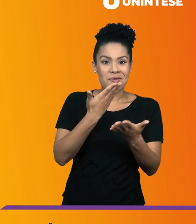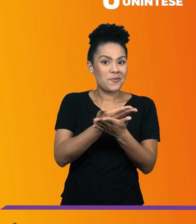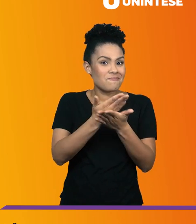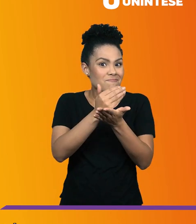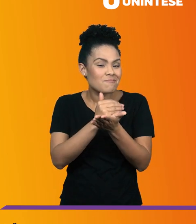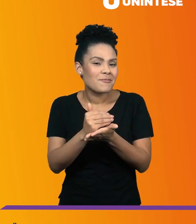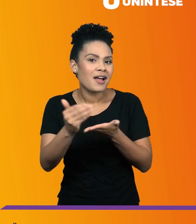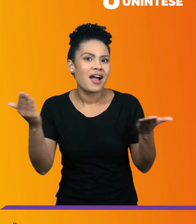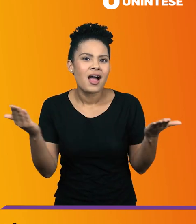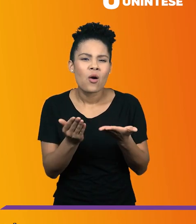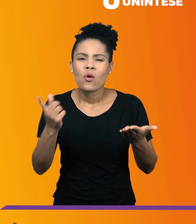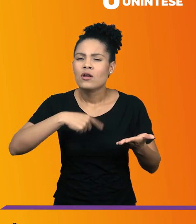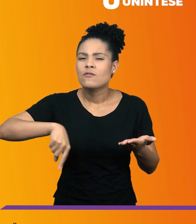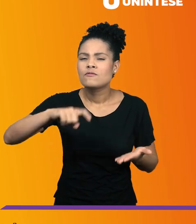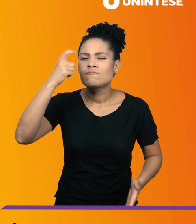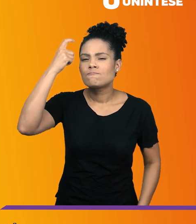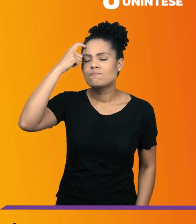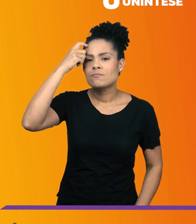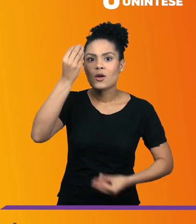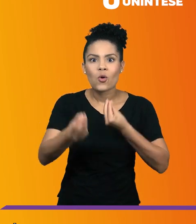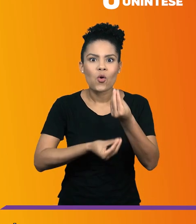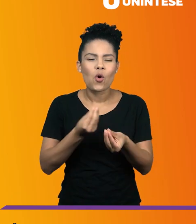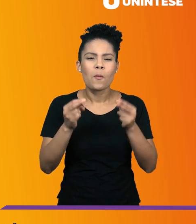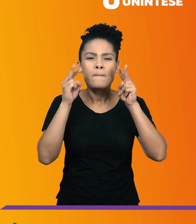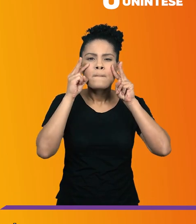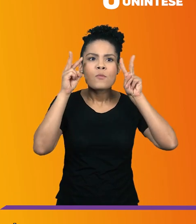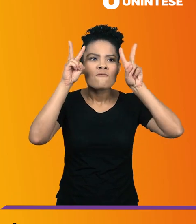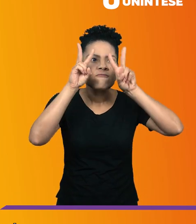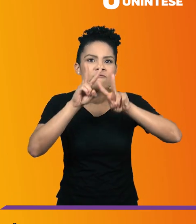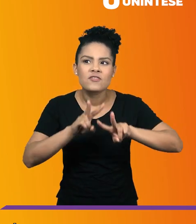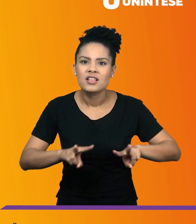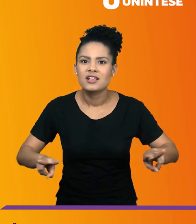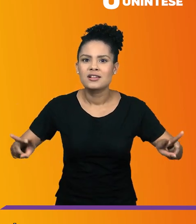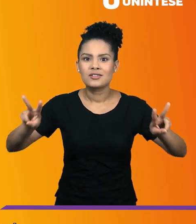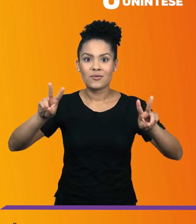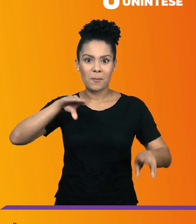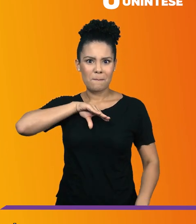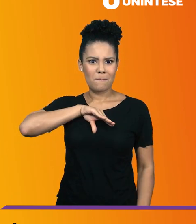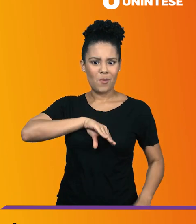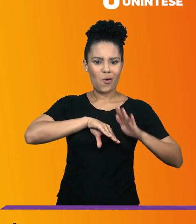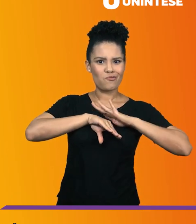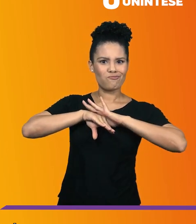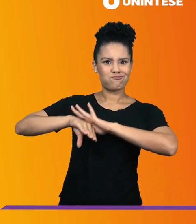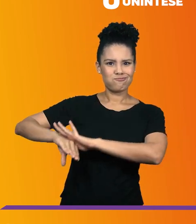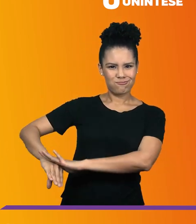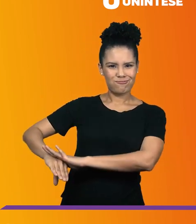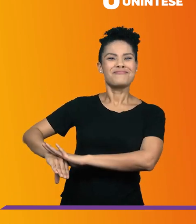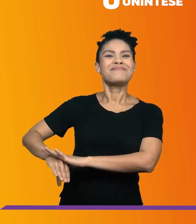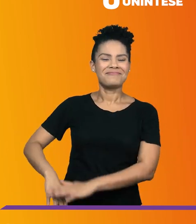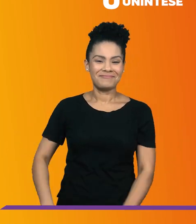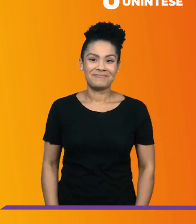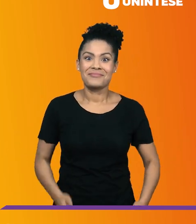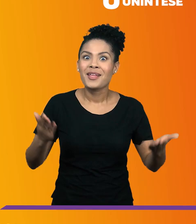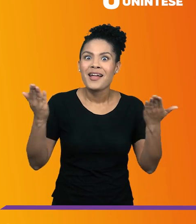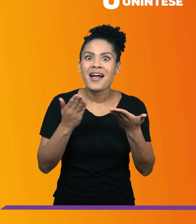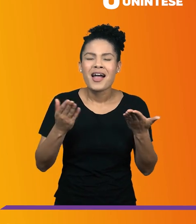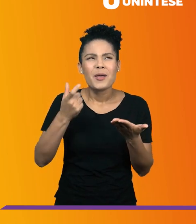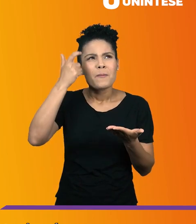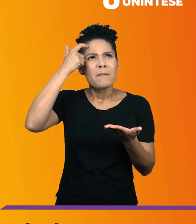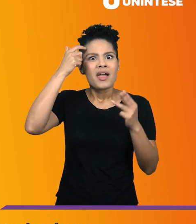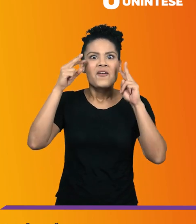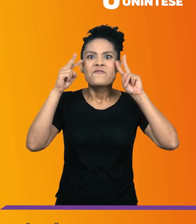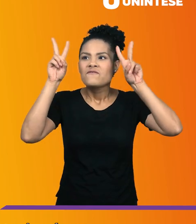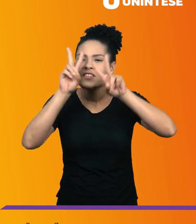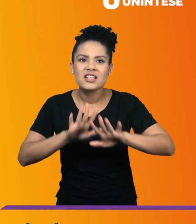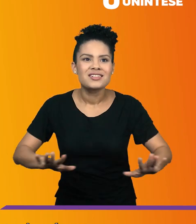Libras, pense de maneira visual. Deixe o português de lado. Pense agora visualmente.